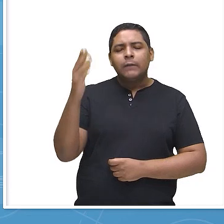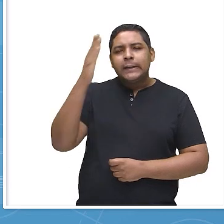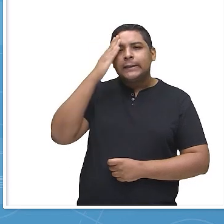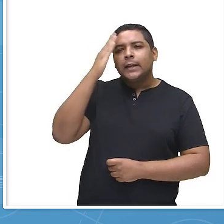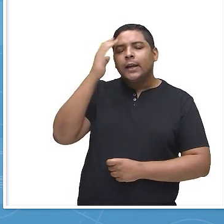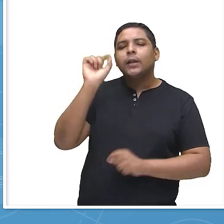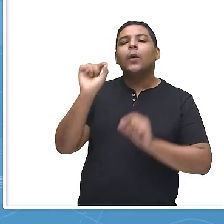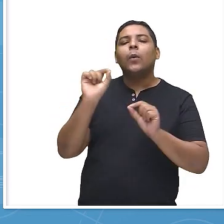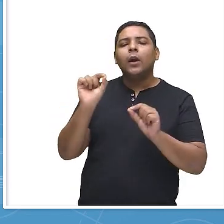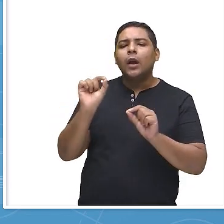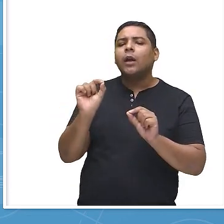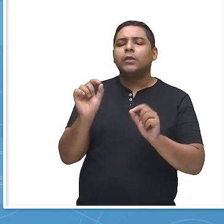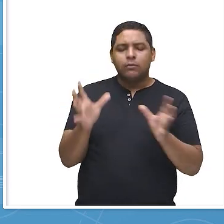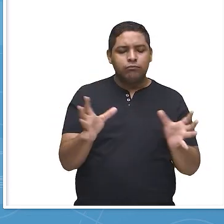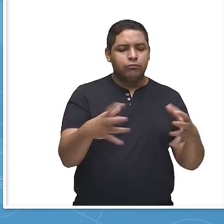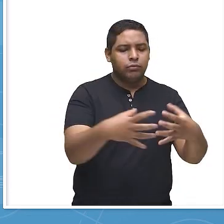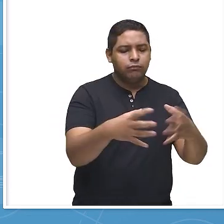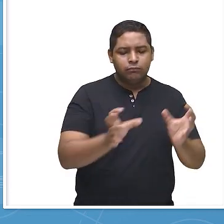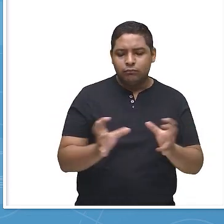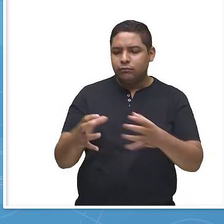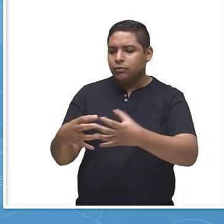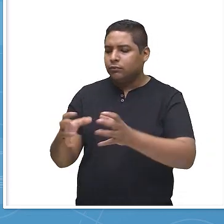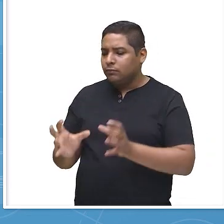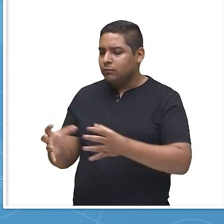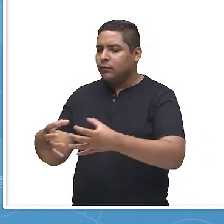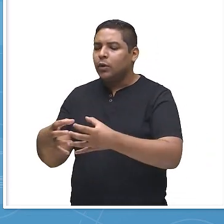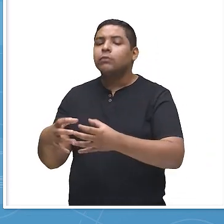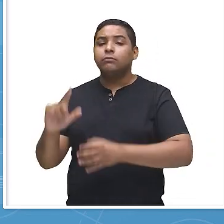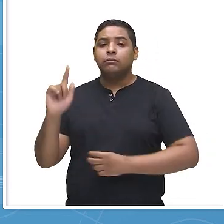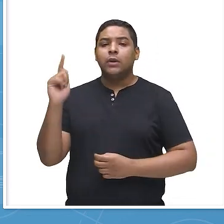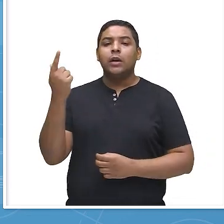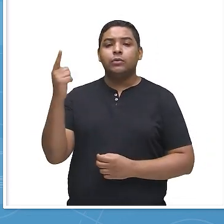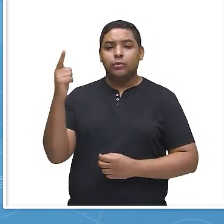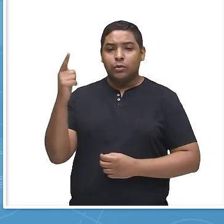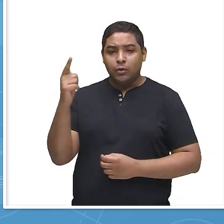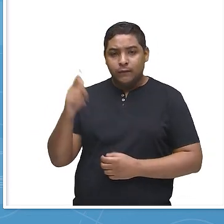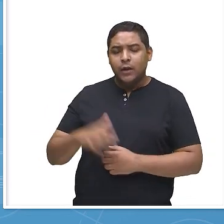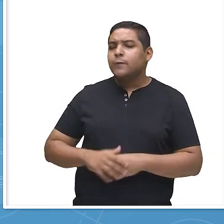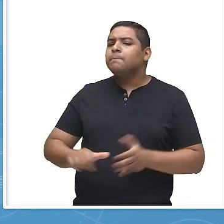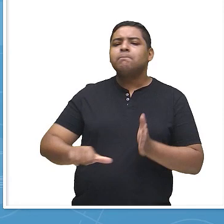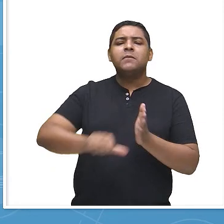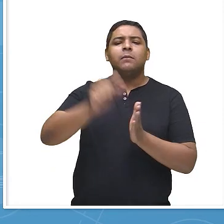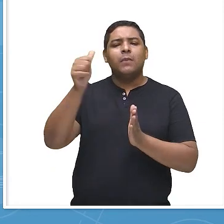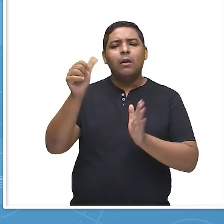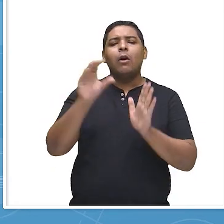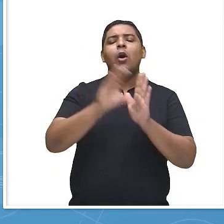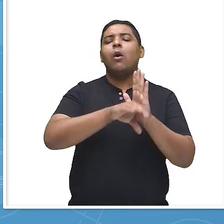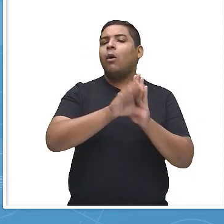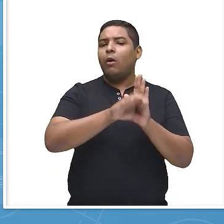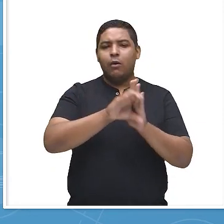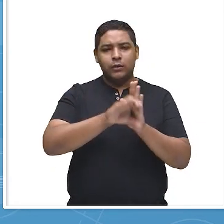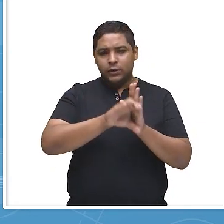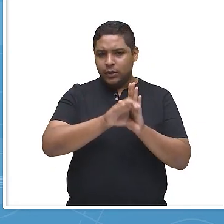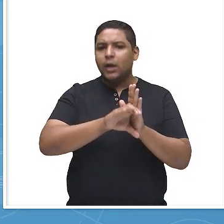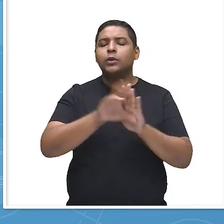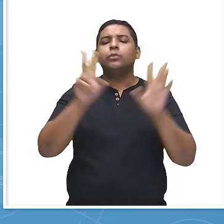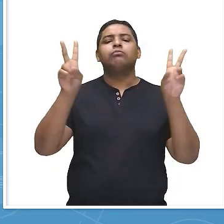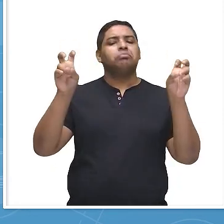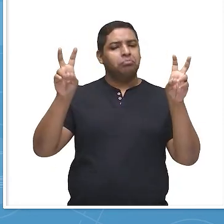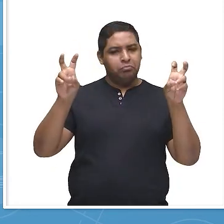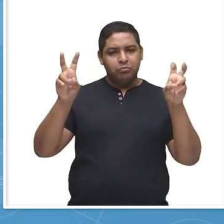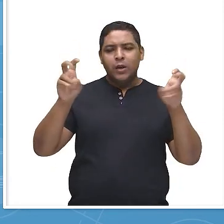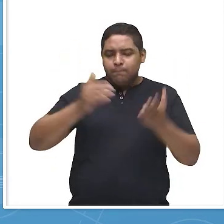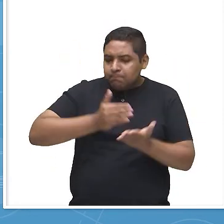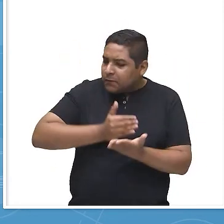ele é classificado. Na geografia, é um dos primeiros conceitos a serem abordados. Logo quando